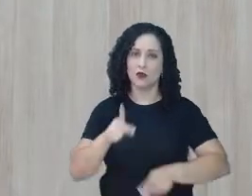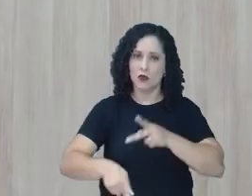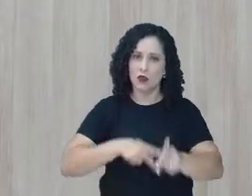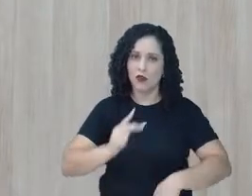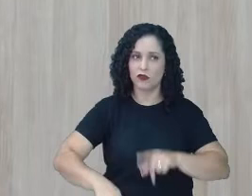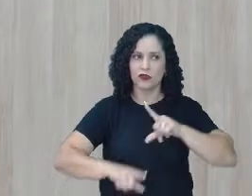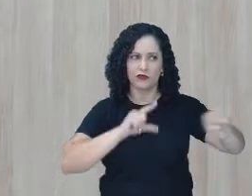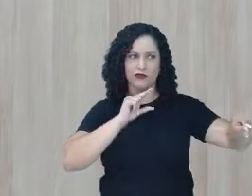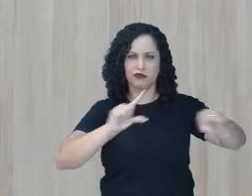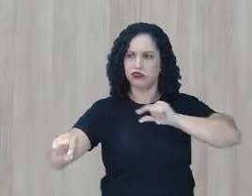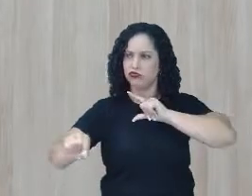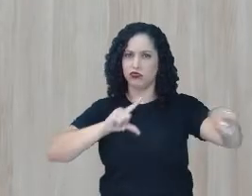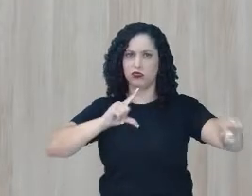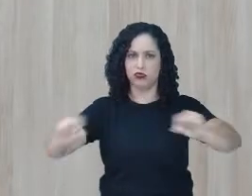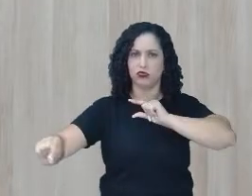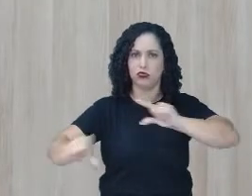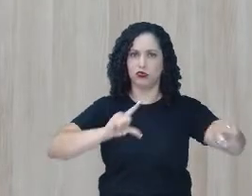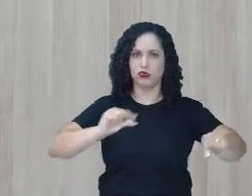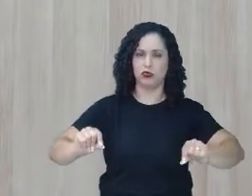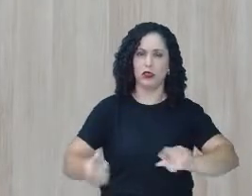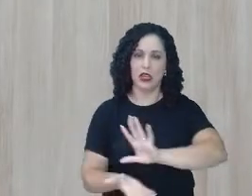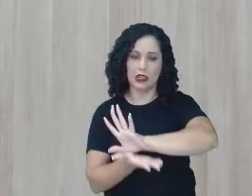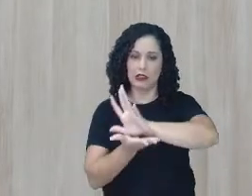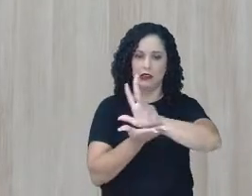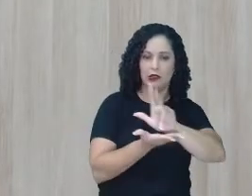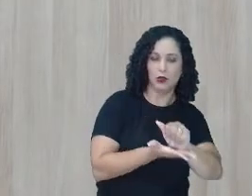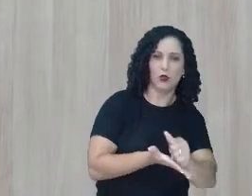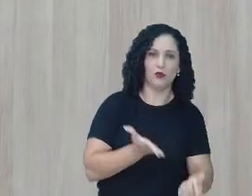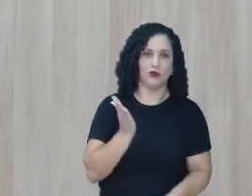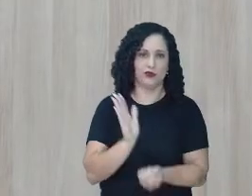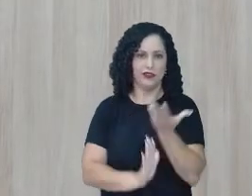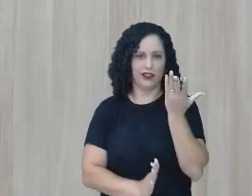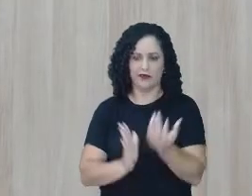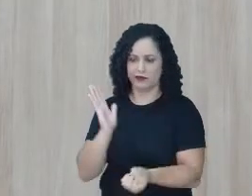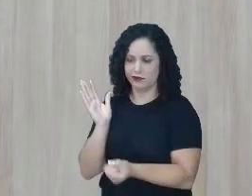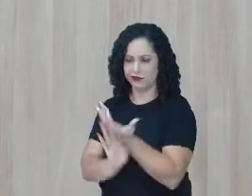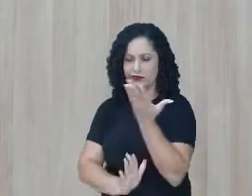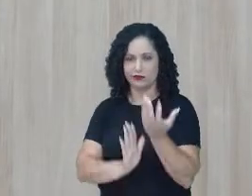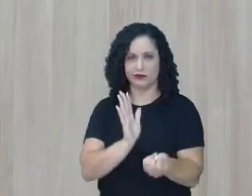fugiam, que montavam um quilombo, né? Que era justamente...